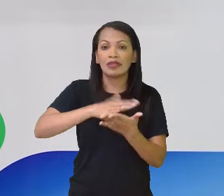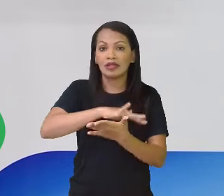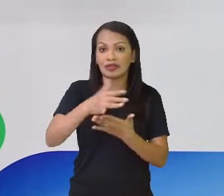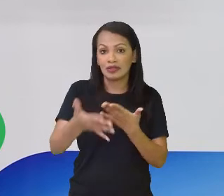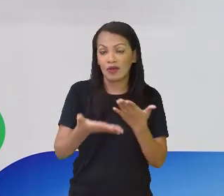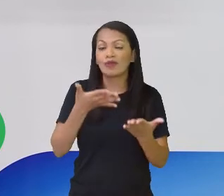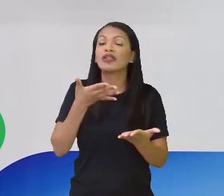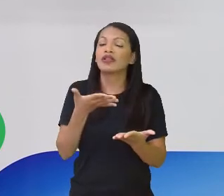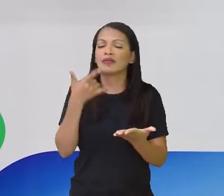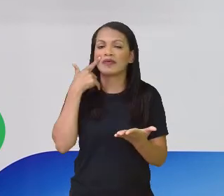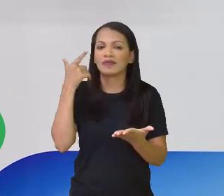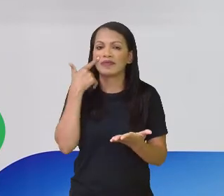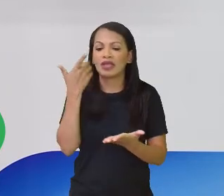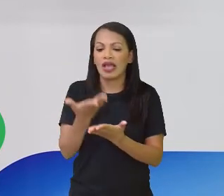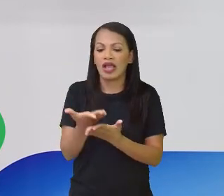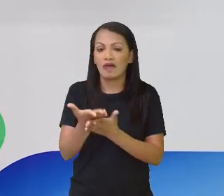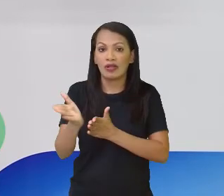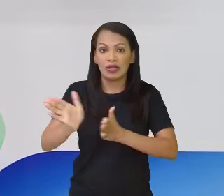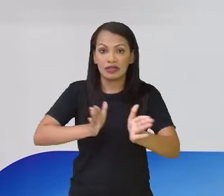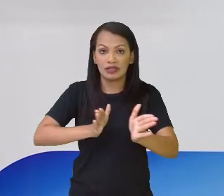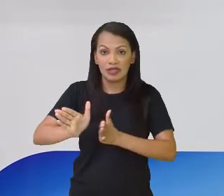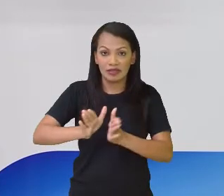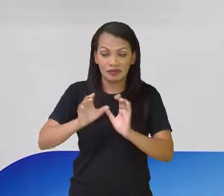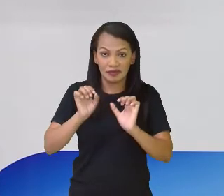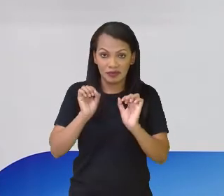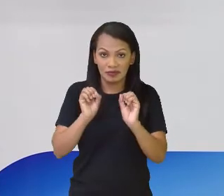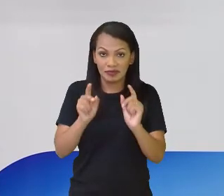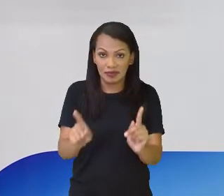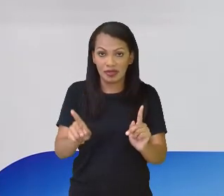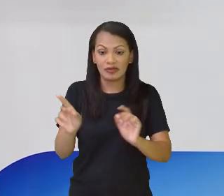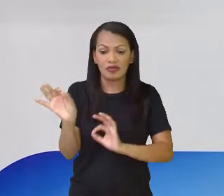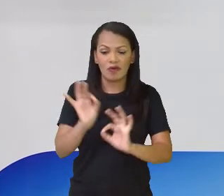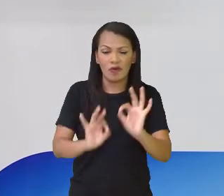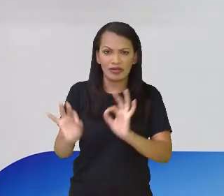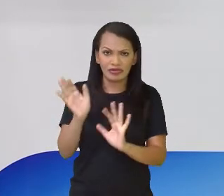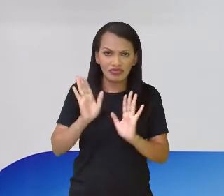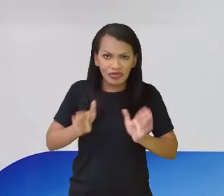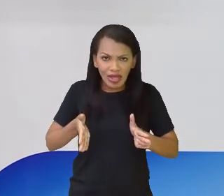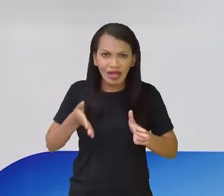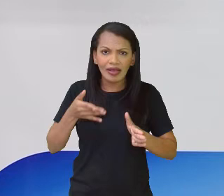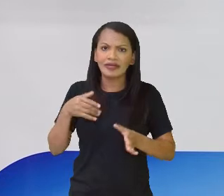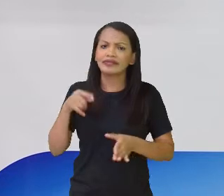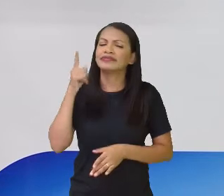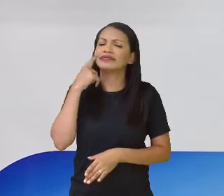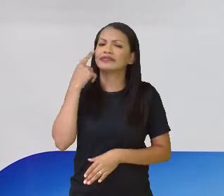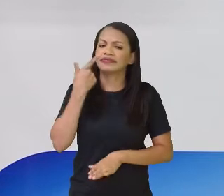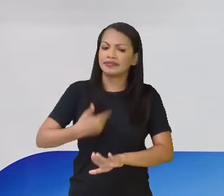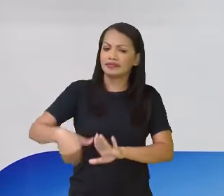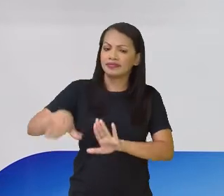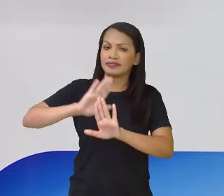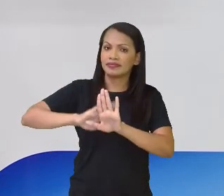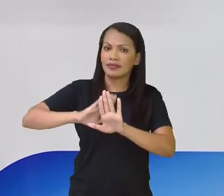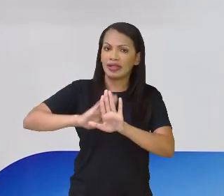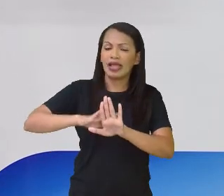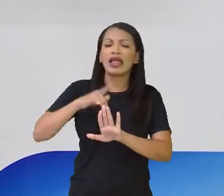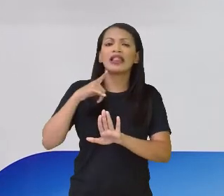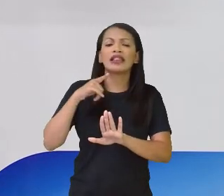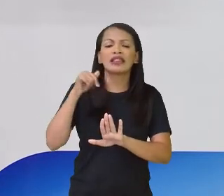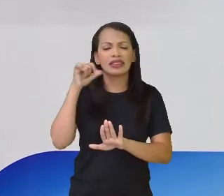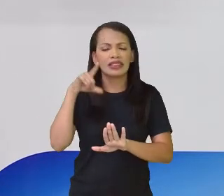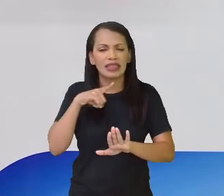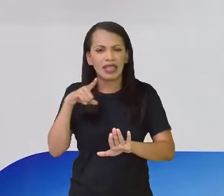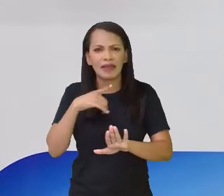aula mais acessível. Tá todo mundo pronto? Todo mundo preparado? Atrás das câmeras nós temos uma linda